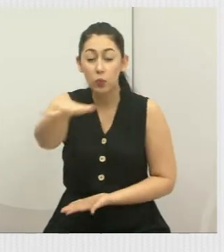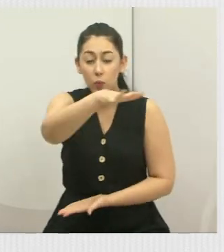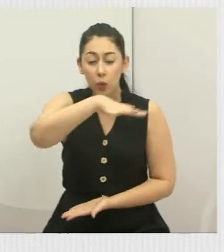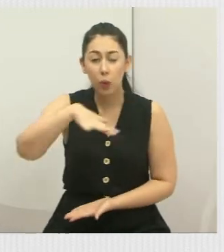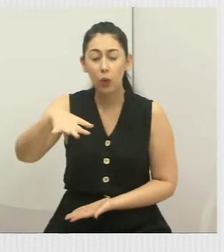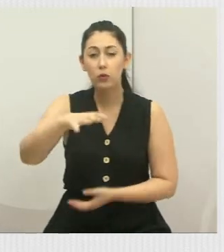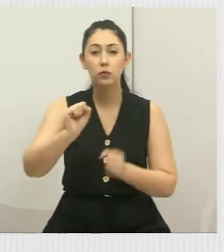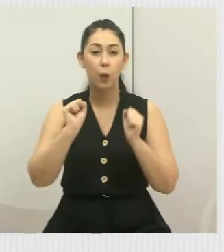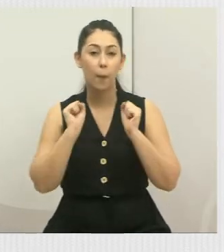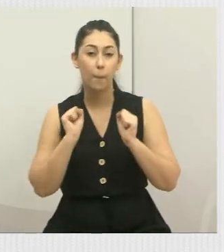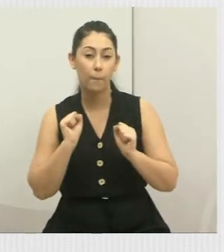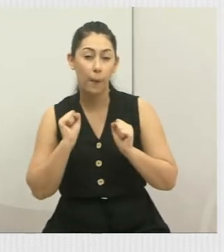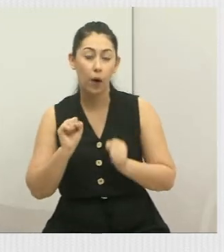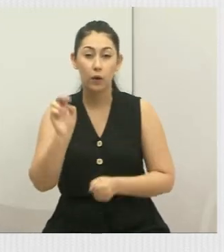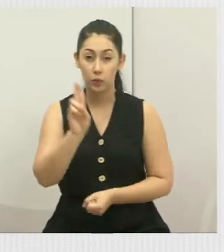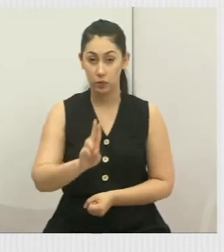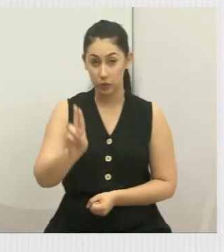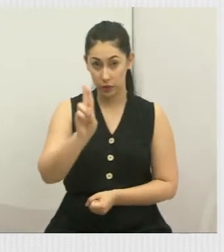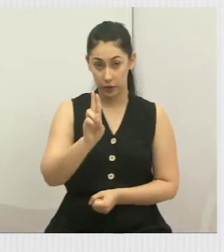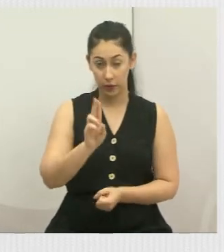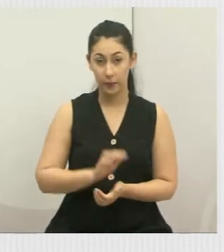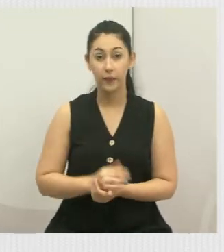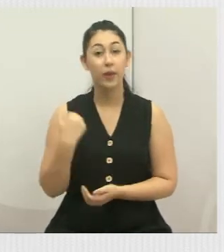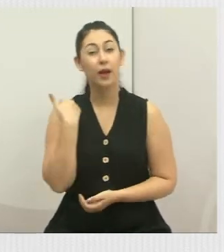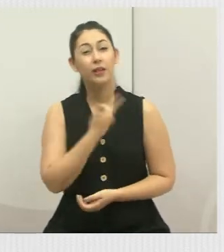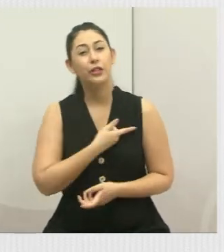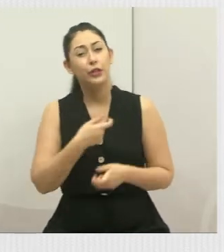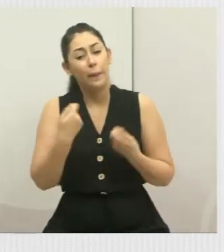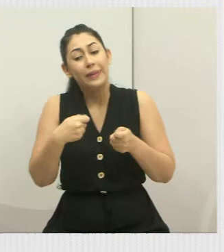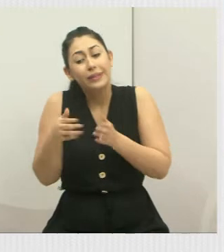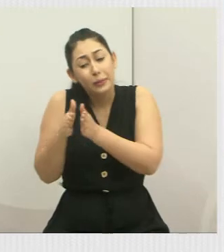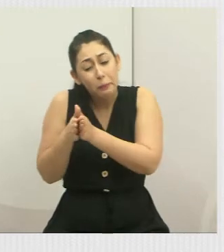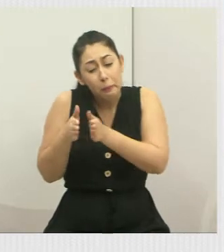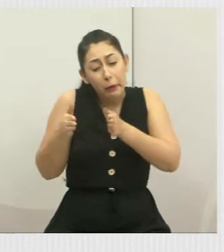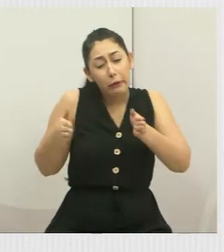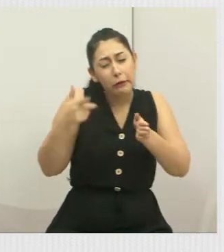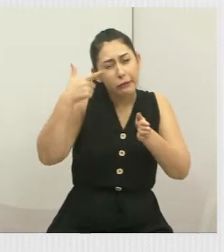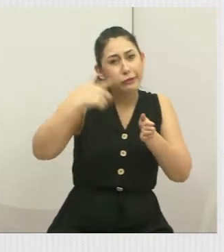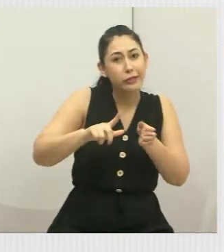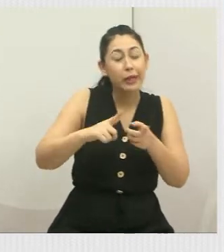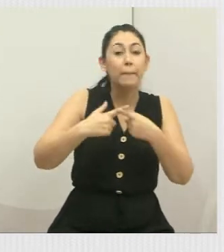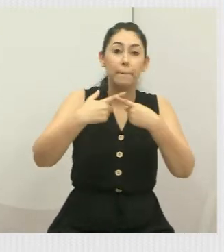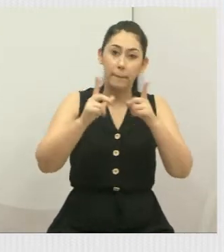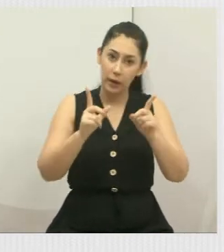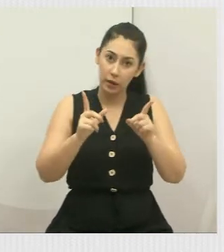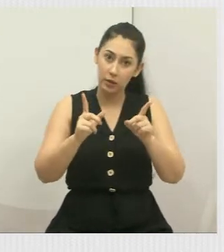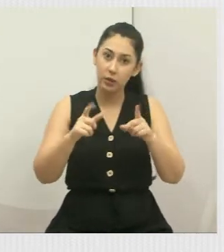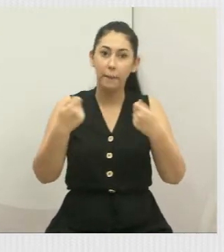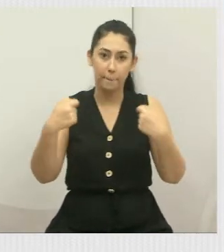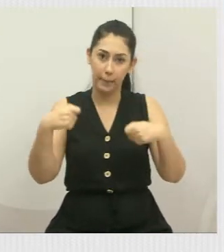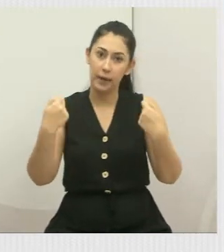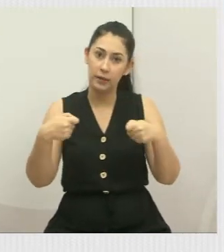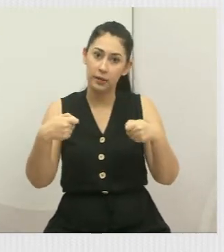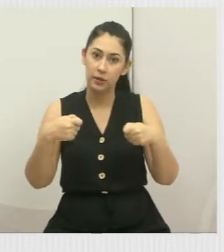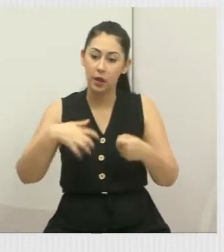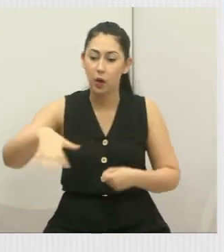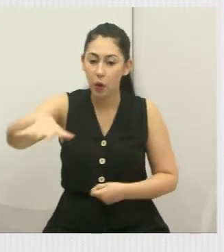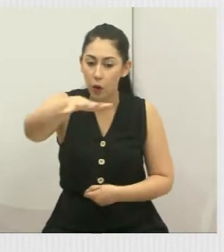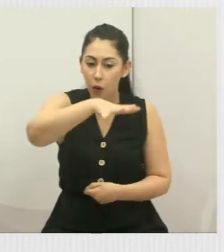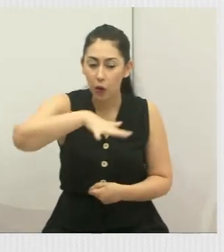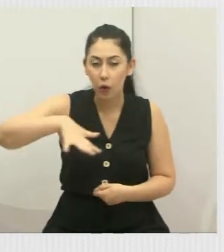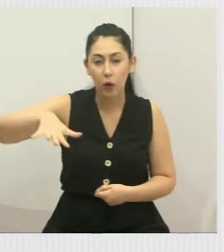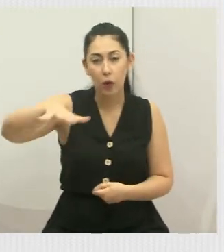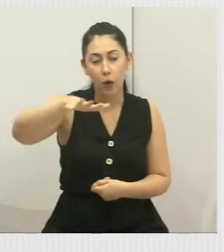universal. Eventualmente, nós precisamos de um tempo para chegar até lá, mas o serviço é universal. É de acesso universal,